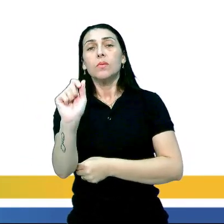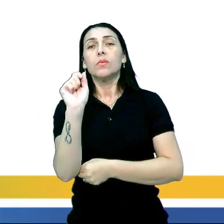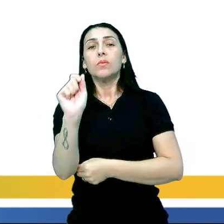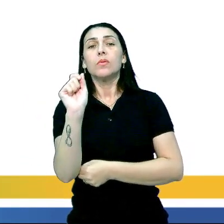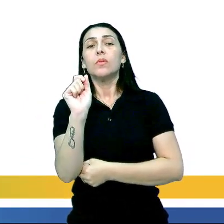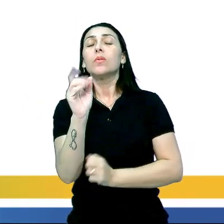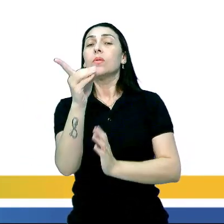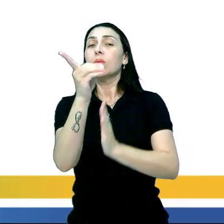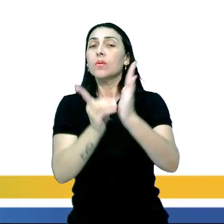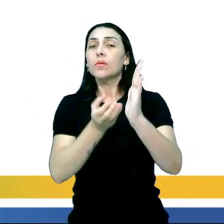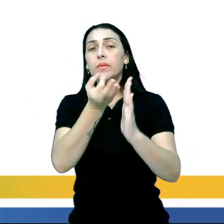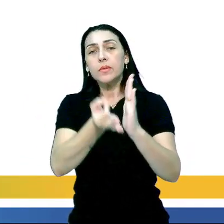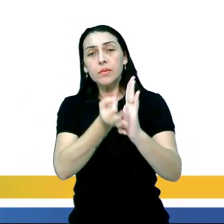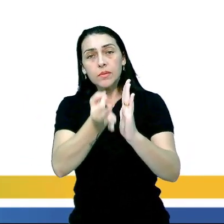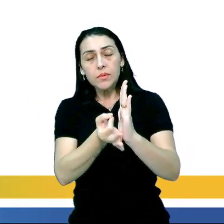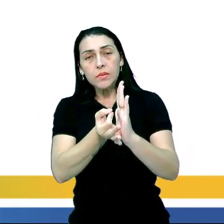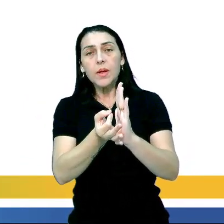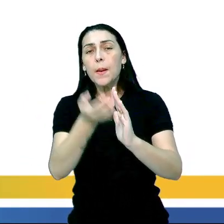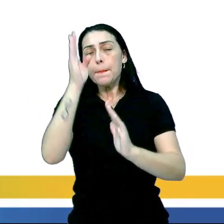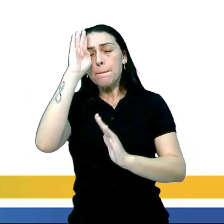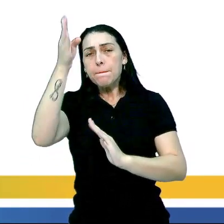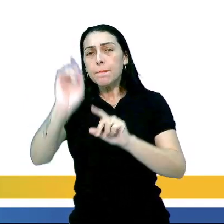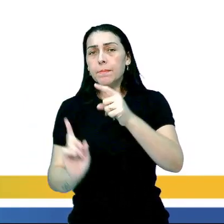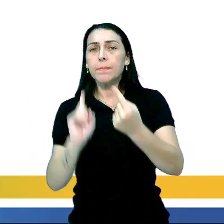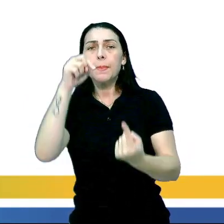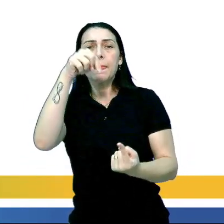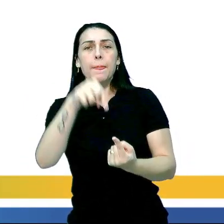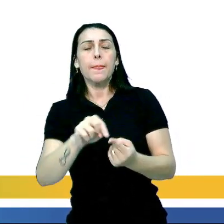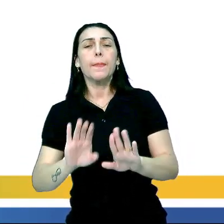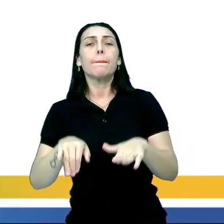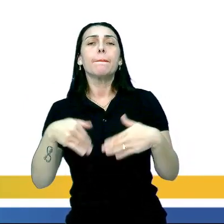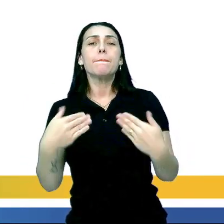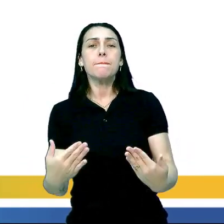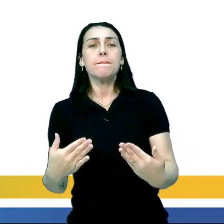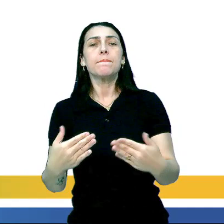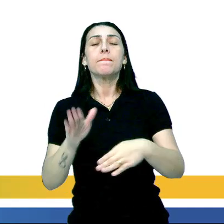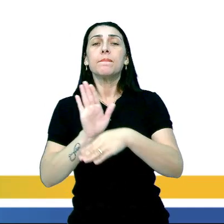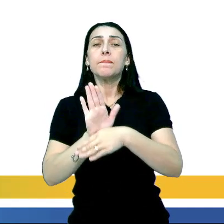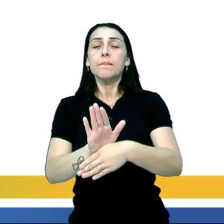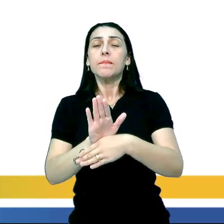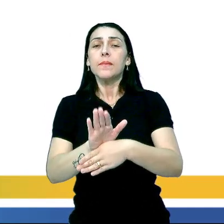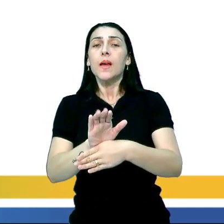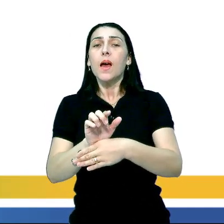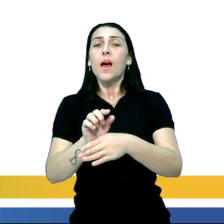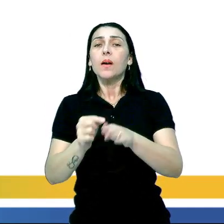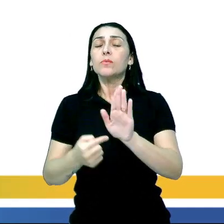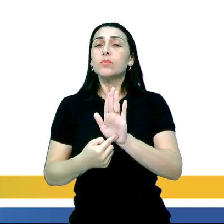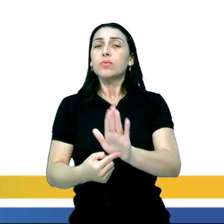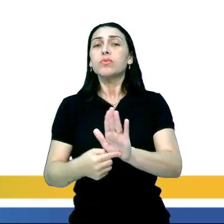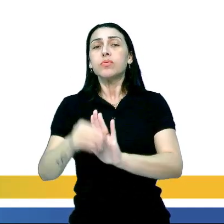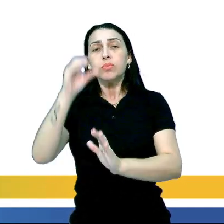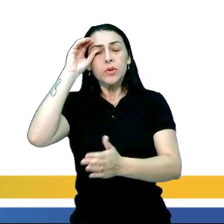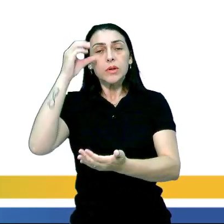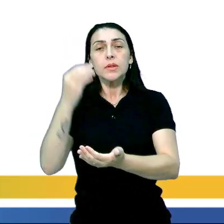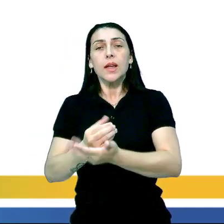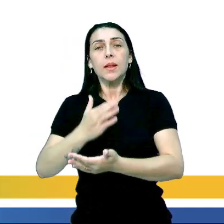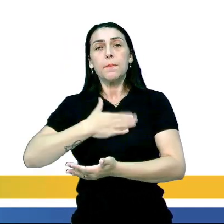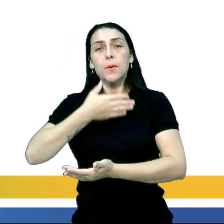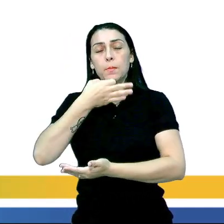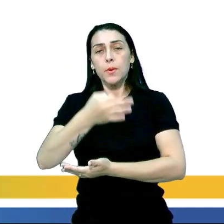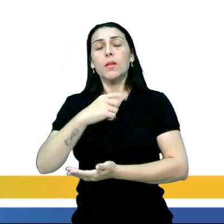o dissertativo argumentativo, o principal objetivo dele é a defesa da tese do ponto de vista. Ele